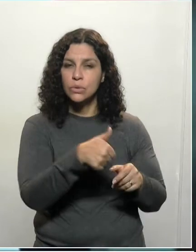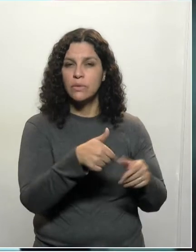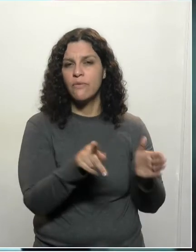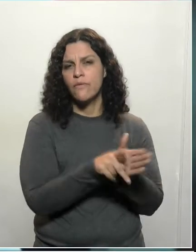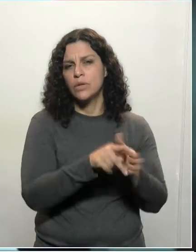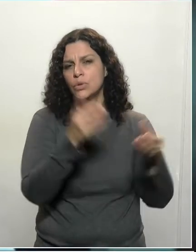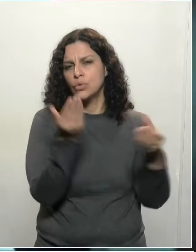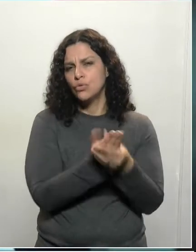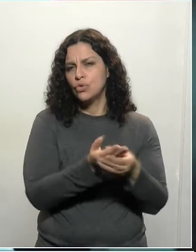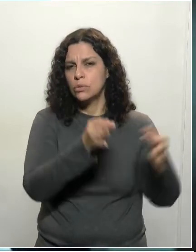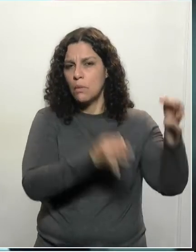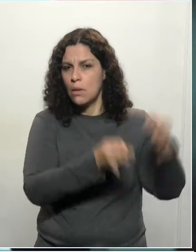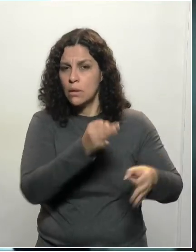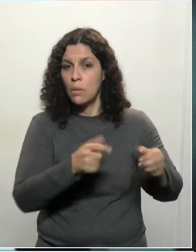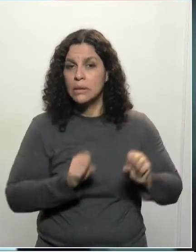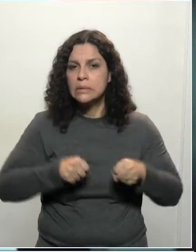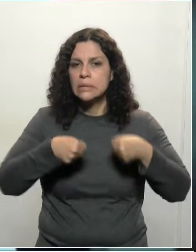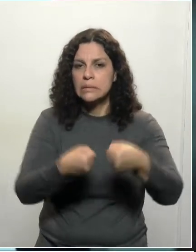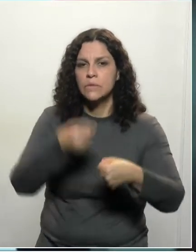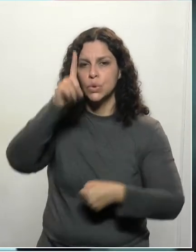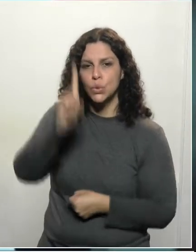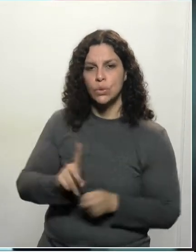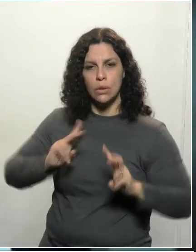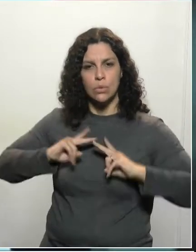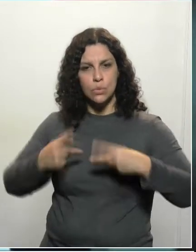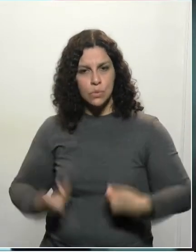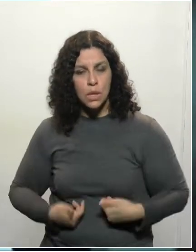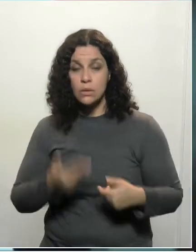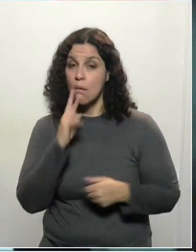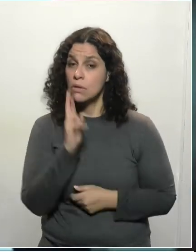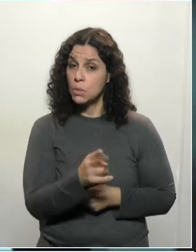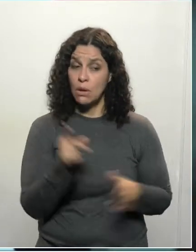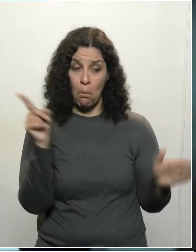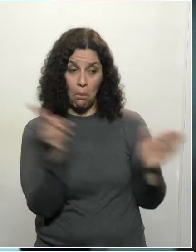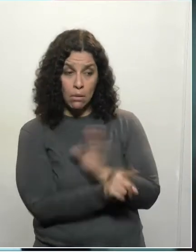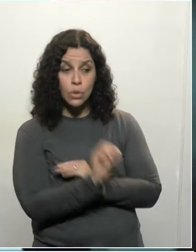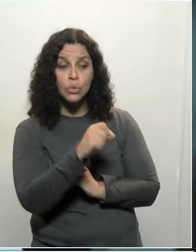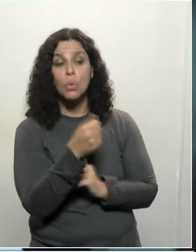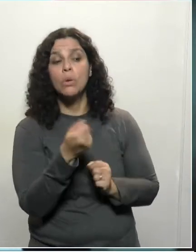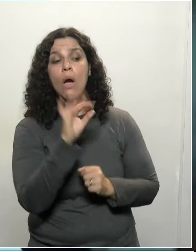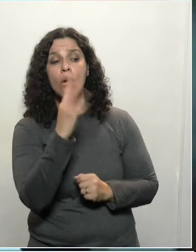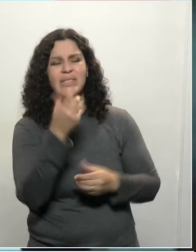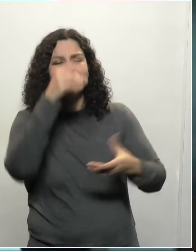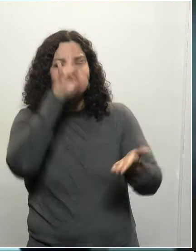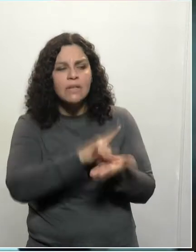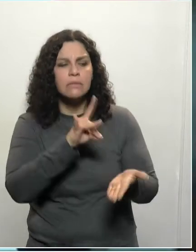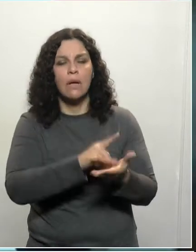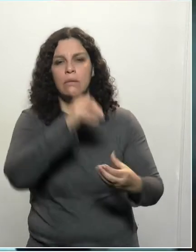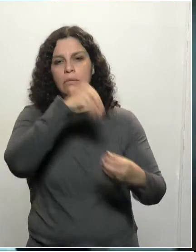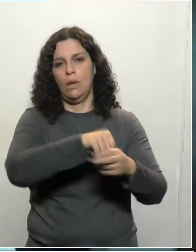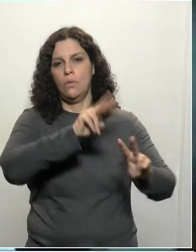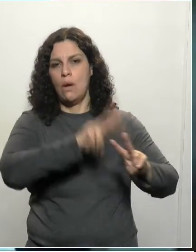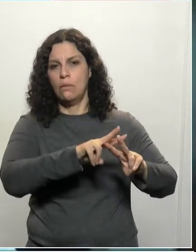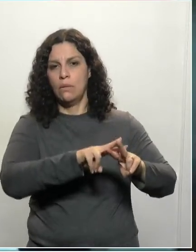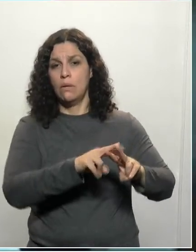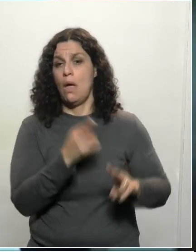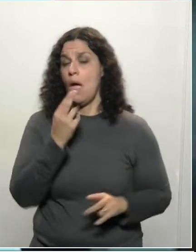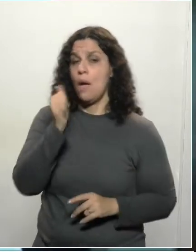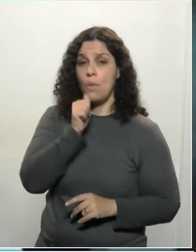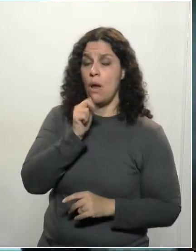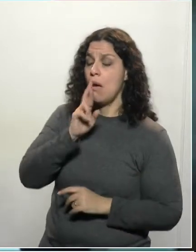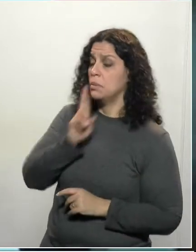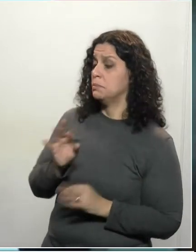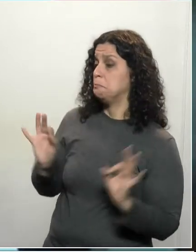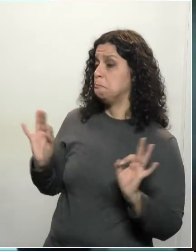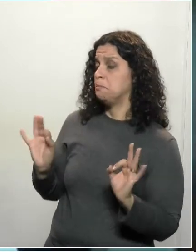penal, trabalha em defesa dos direitos humanos, respondeu quando questionado sobre qual é a situação da Covid-19 no sistema. O